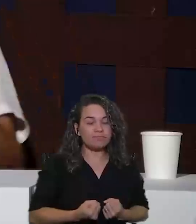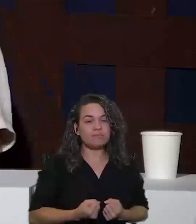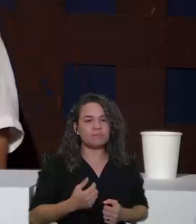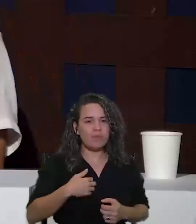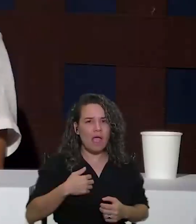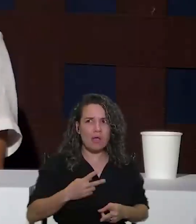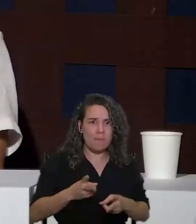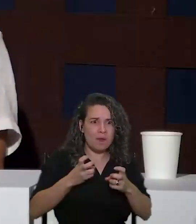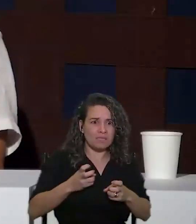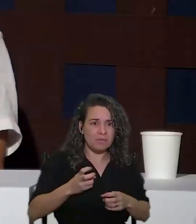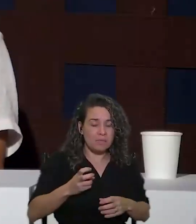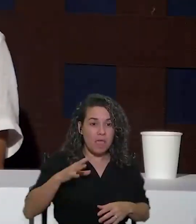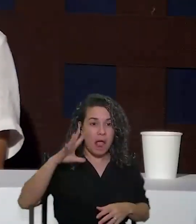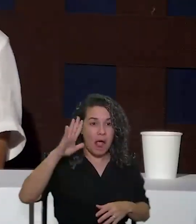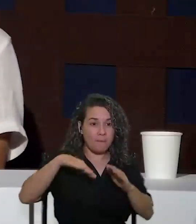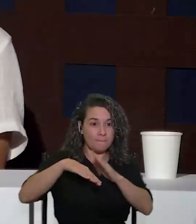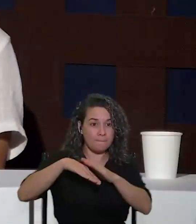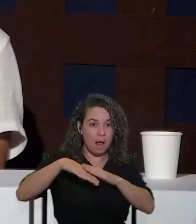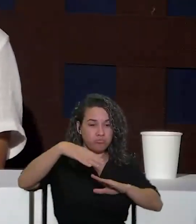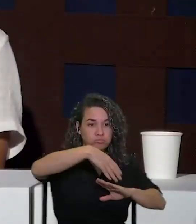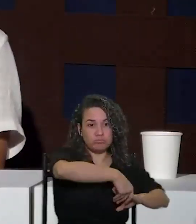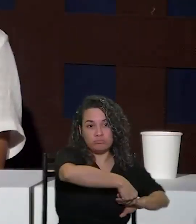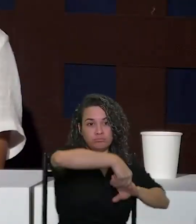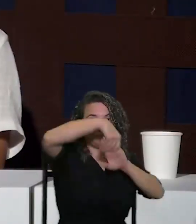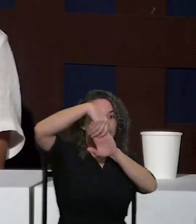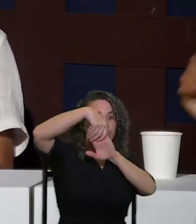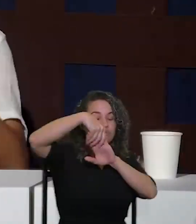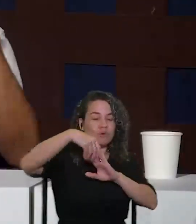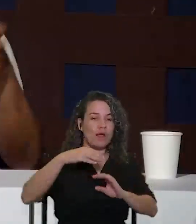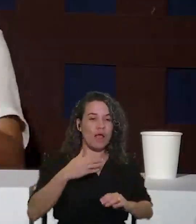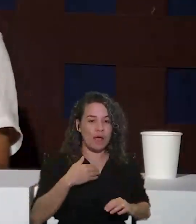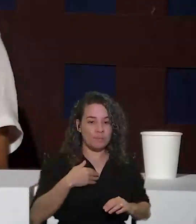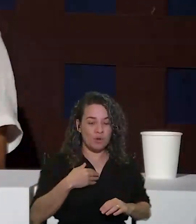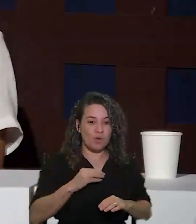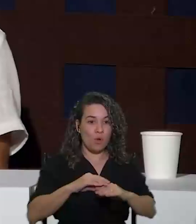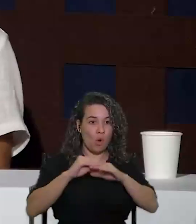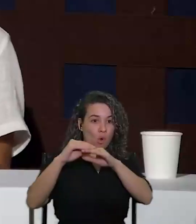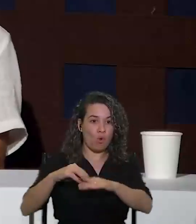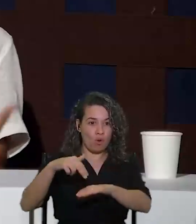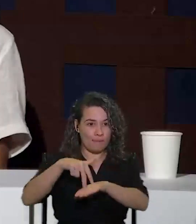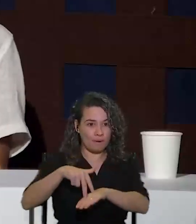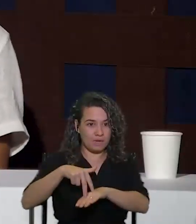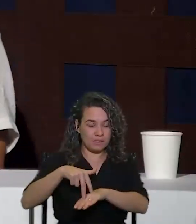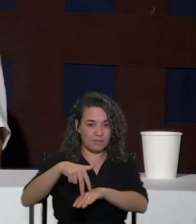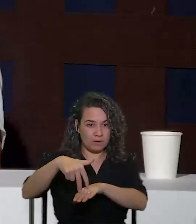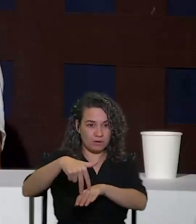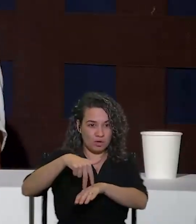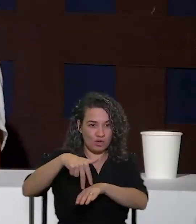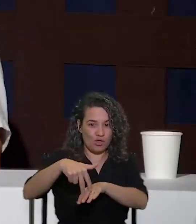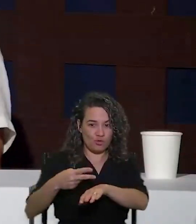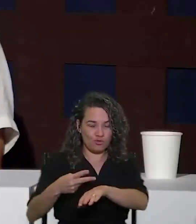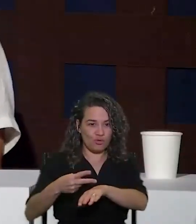puxando, e aí era um surfista que me colocou na prancha e me levou até a beira da praia, perguntou se eu